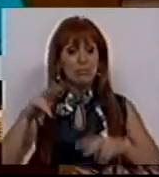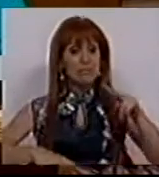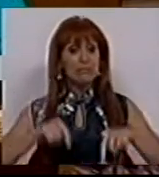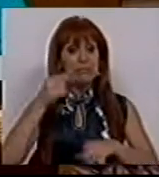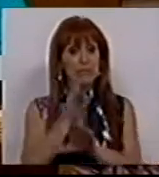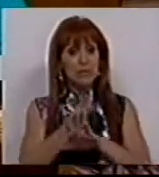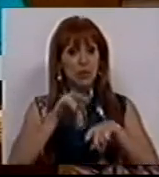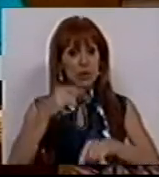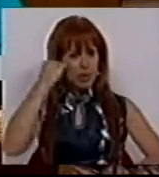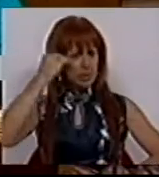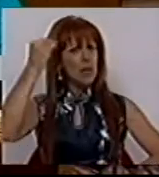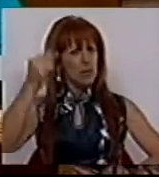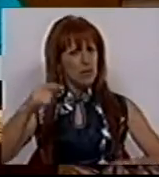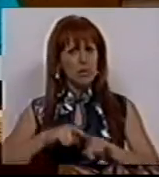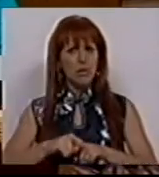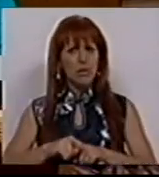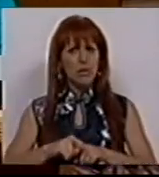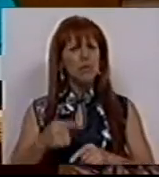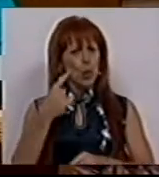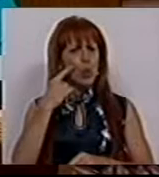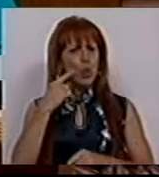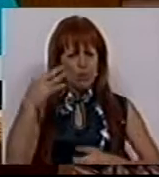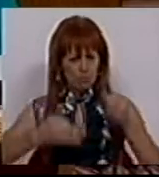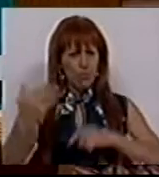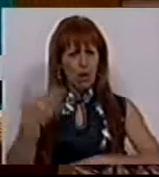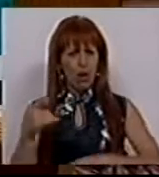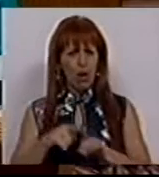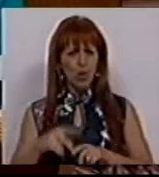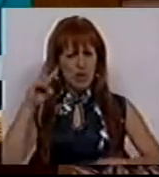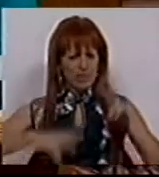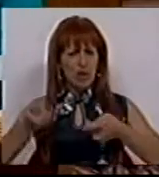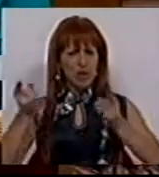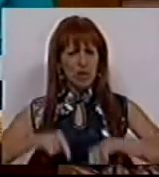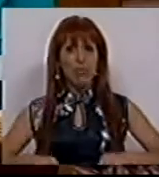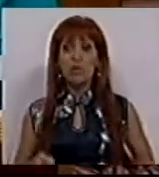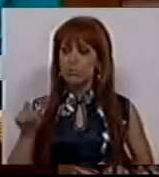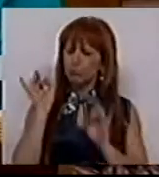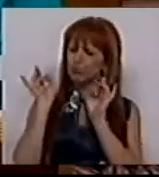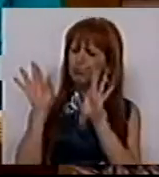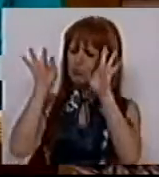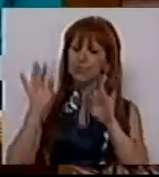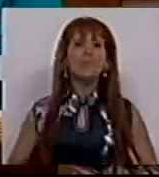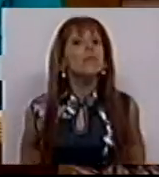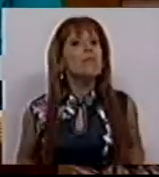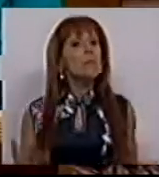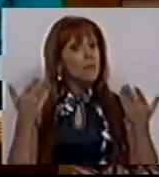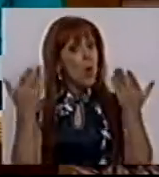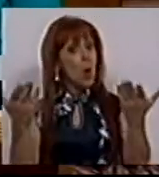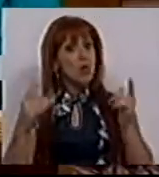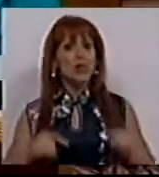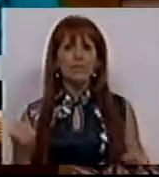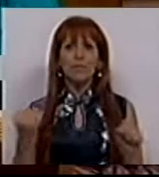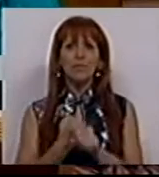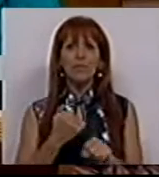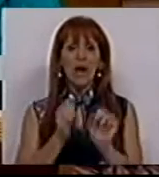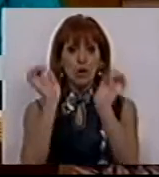finanças, especializado, com conhecimentos jurídicos e fiscais. Foi despedido. Hoje,